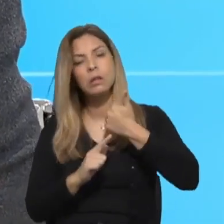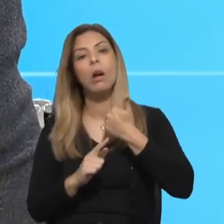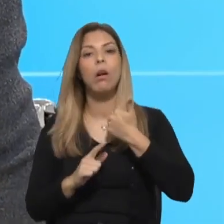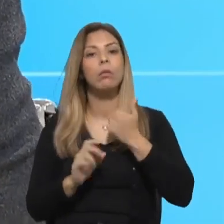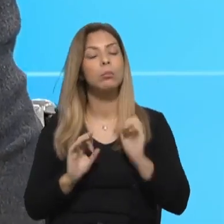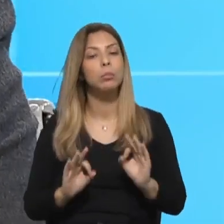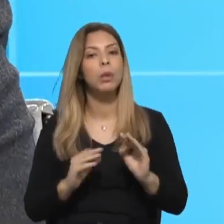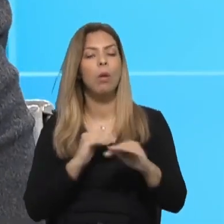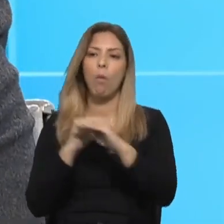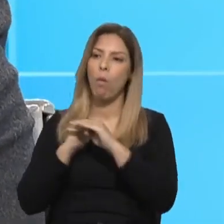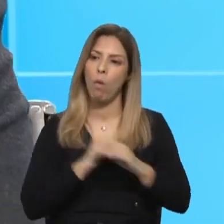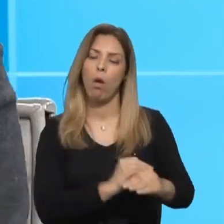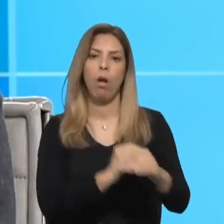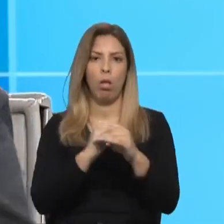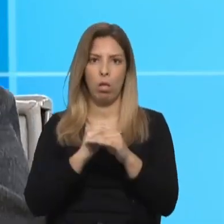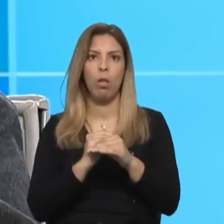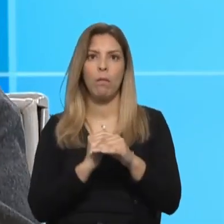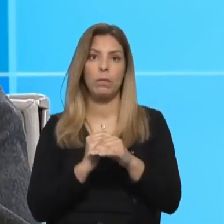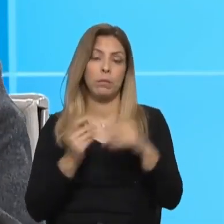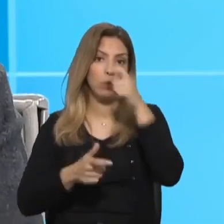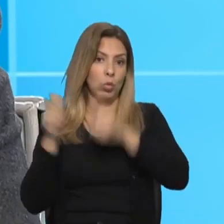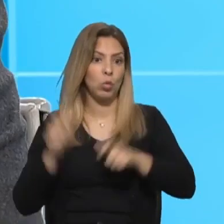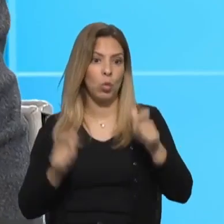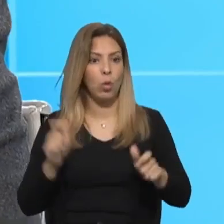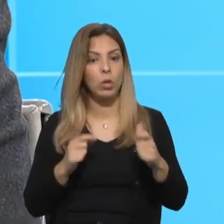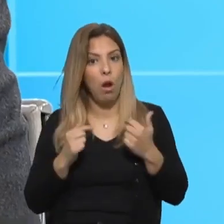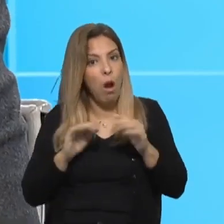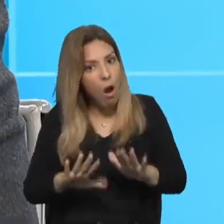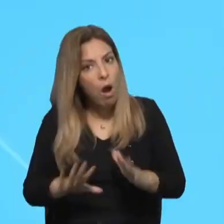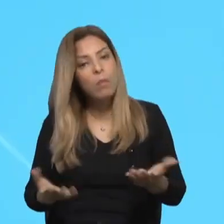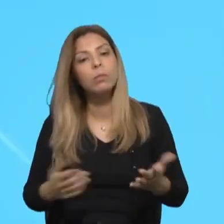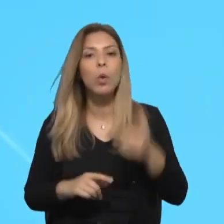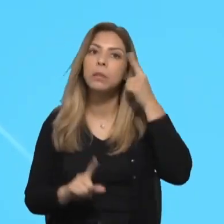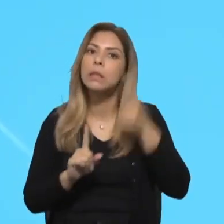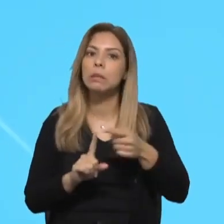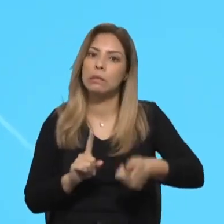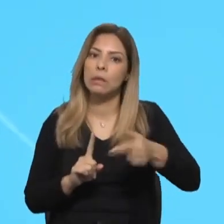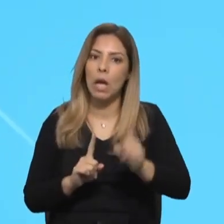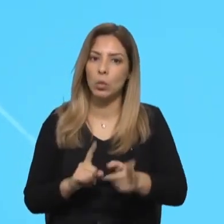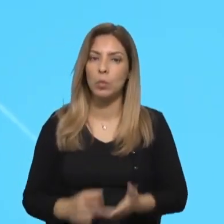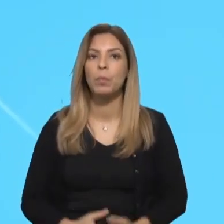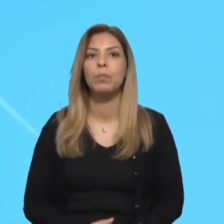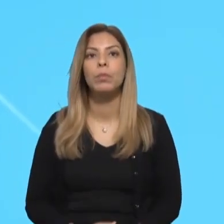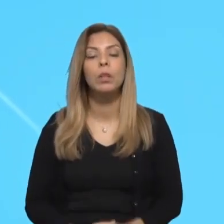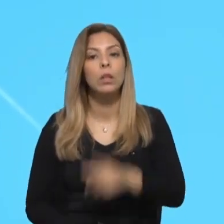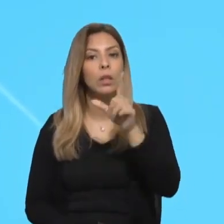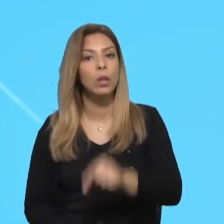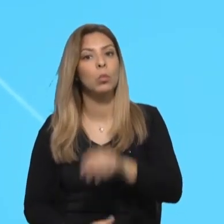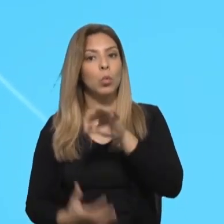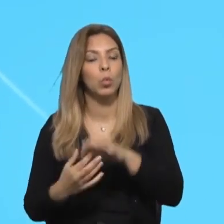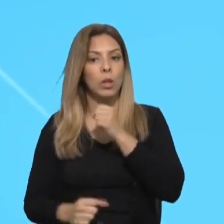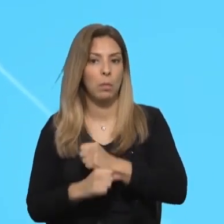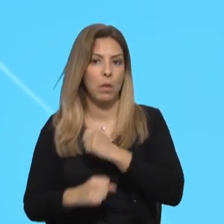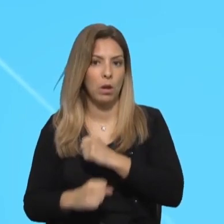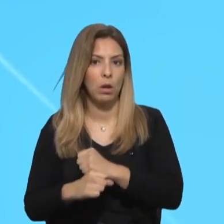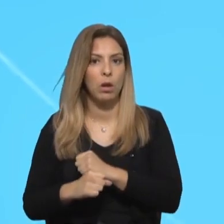totalmente igual aos cidadãos que já cá estão. Naturalmente. Esse é o objetivo. E de alguma forma o trabalho que o Serviço Jesuíta aos